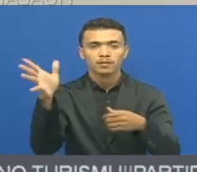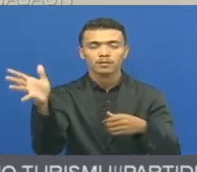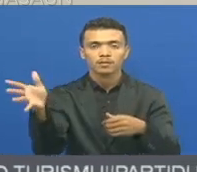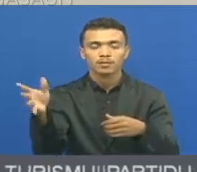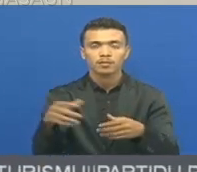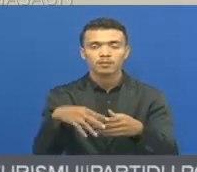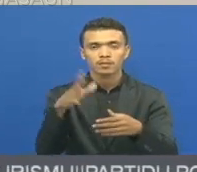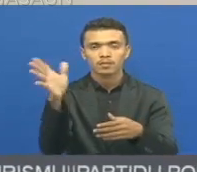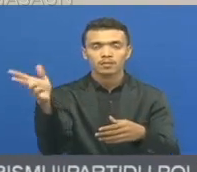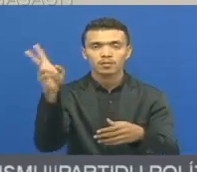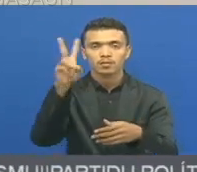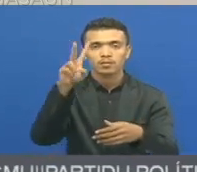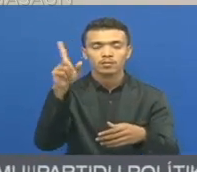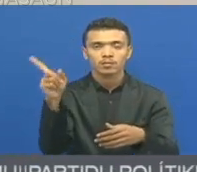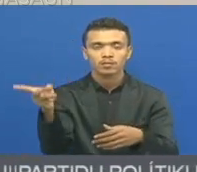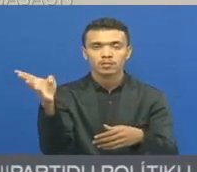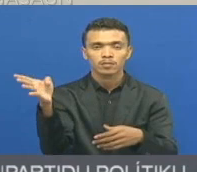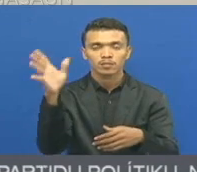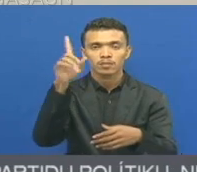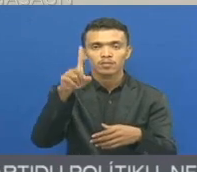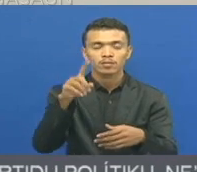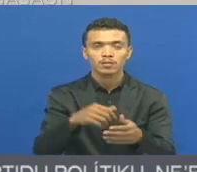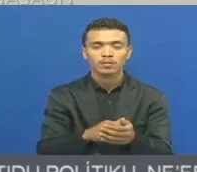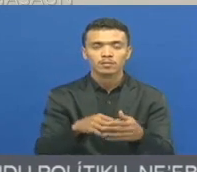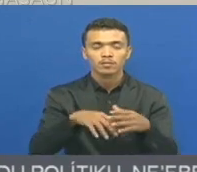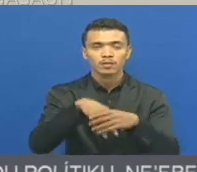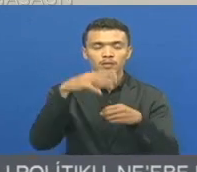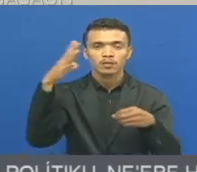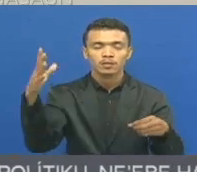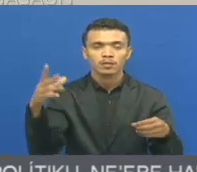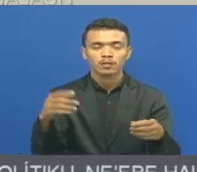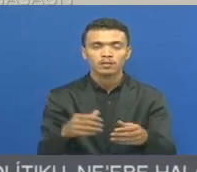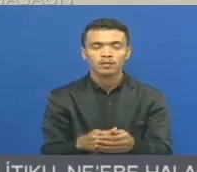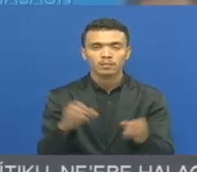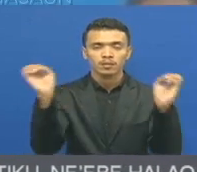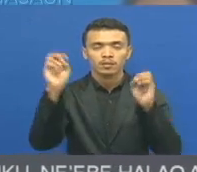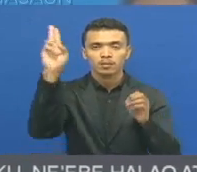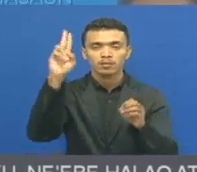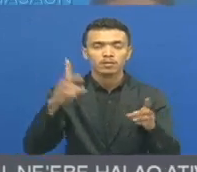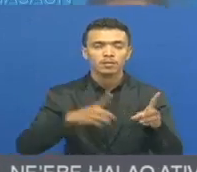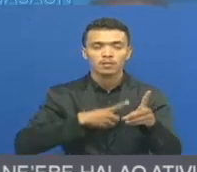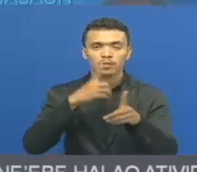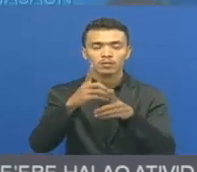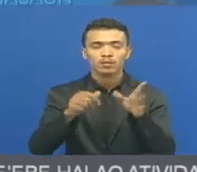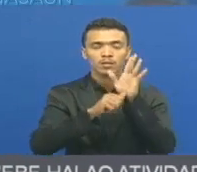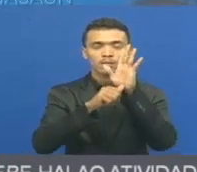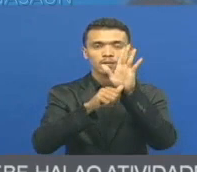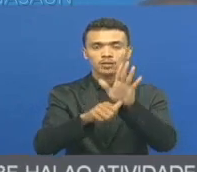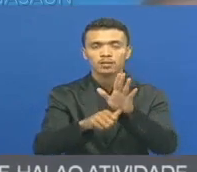balu 52 hirakne maka ita sai sai hanesan buletin lausa dirigente ne apresenta